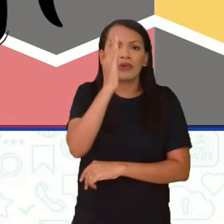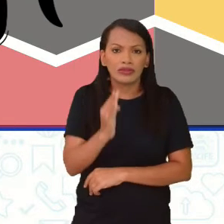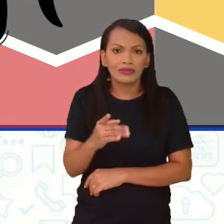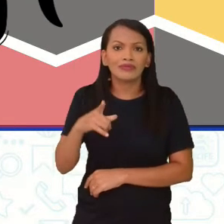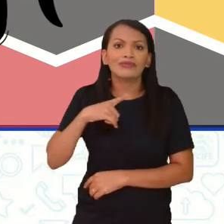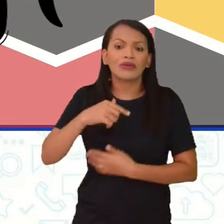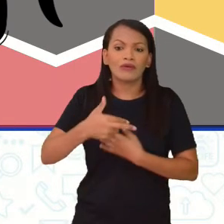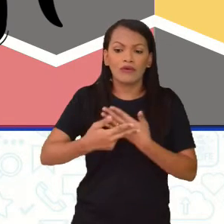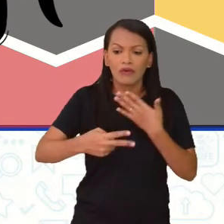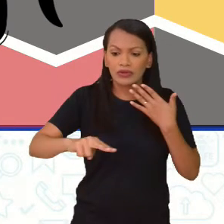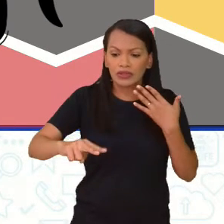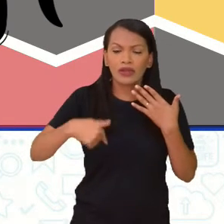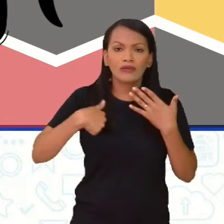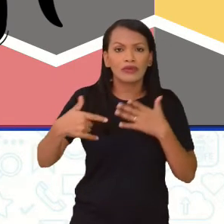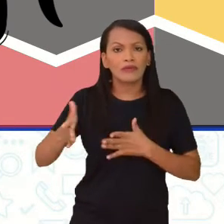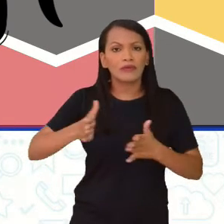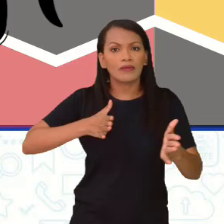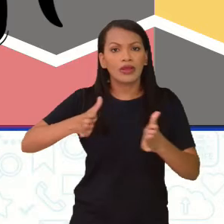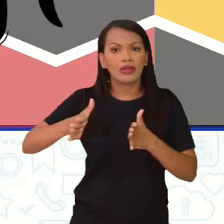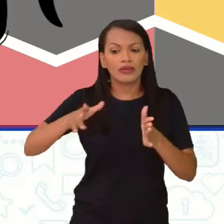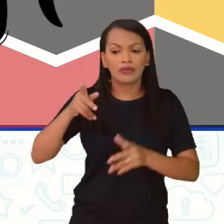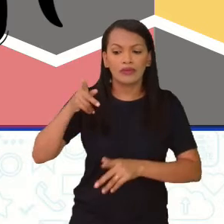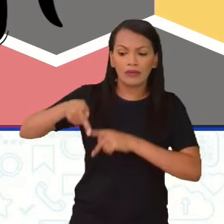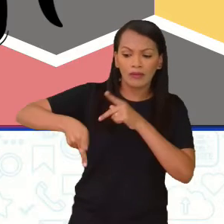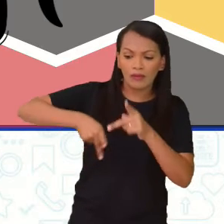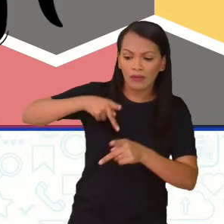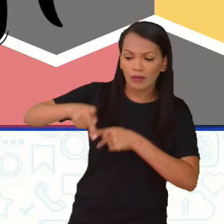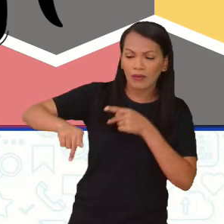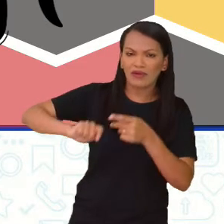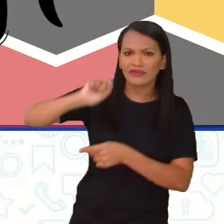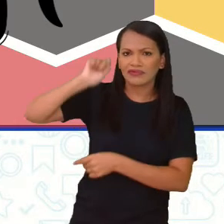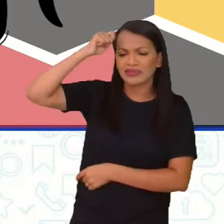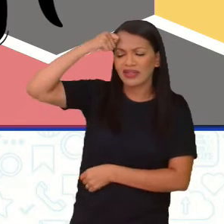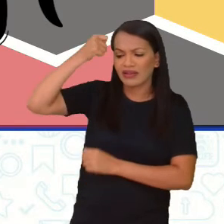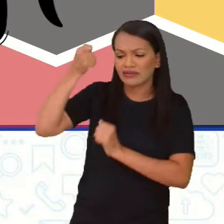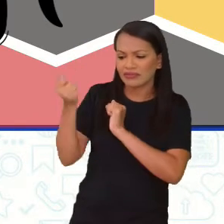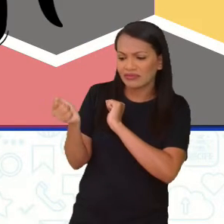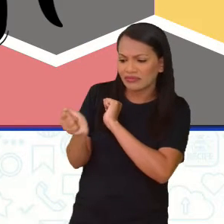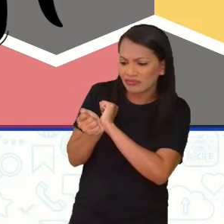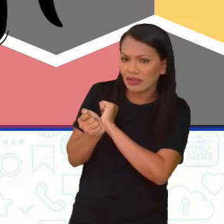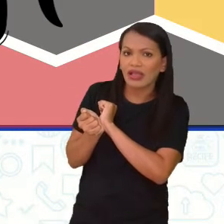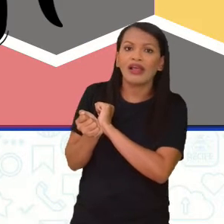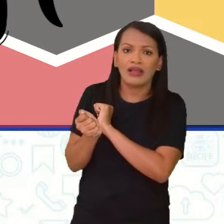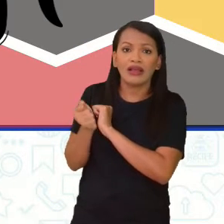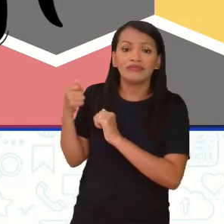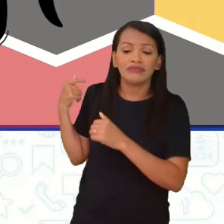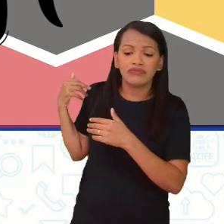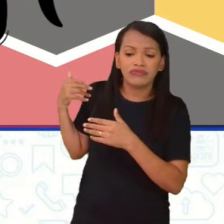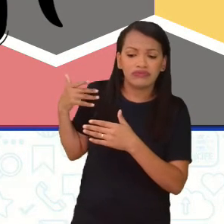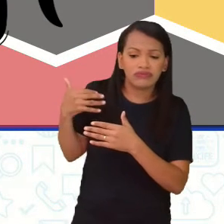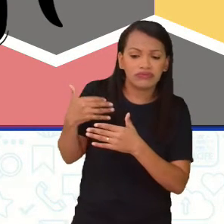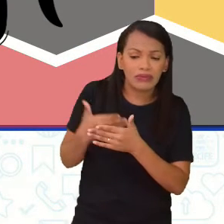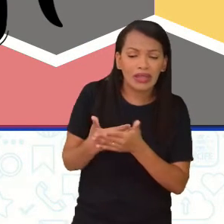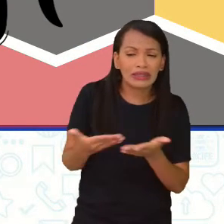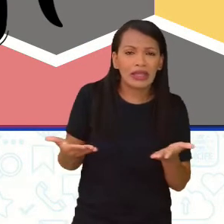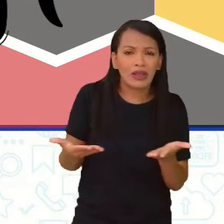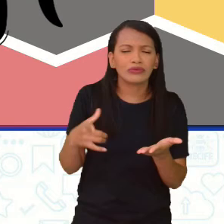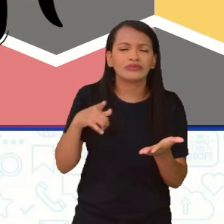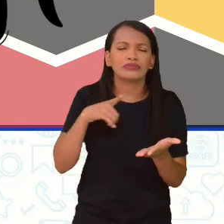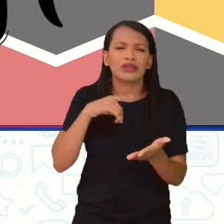tanto período, né, com a população negra escravizada, elas permanecem até hoje na questão do racismo,